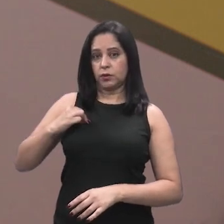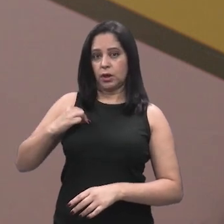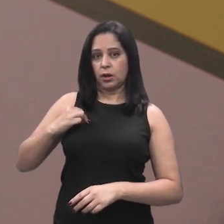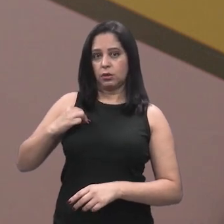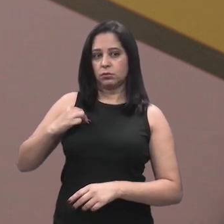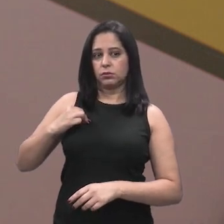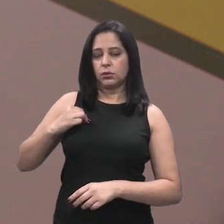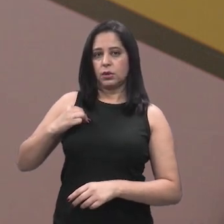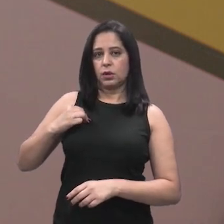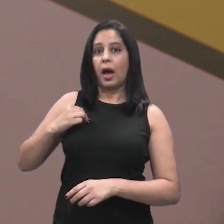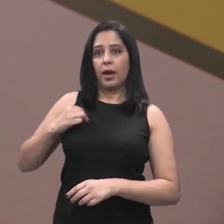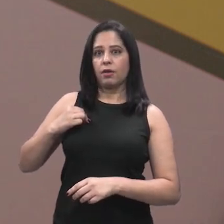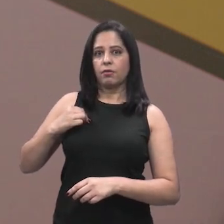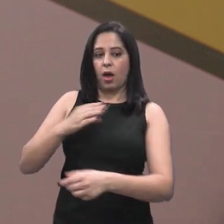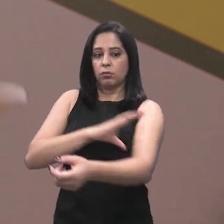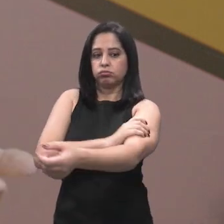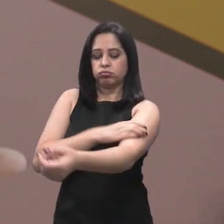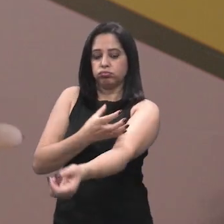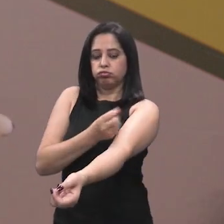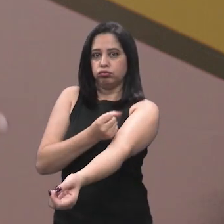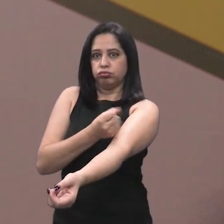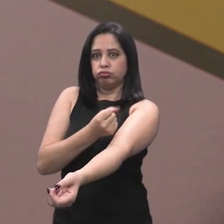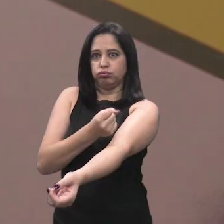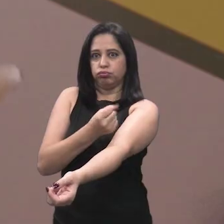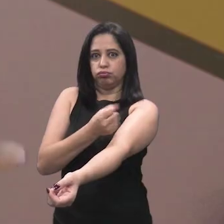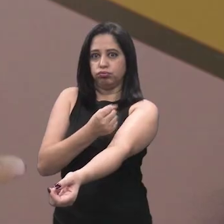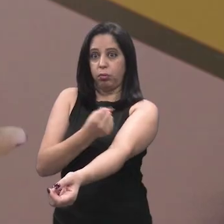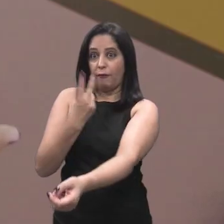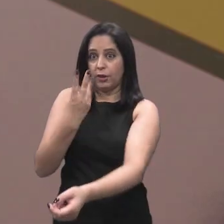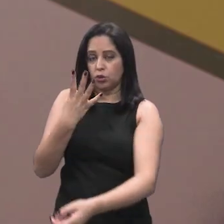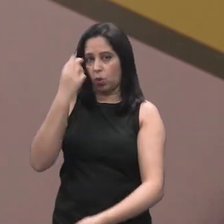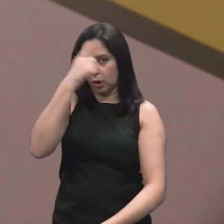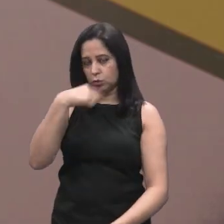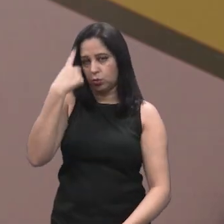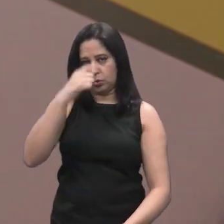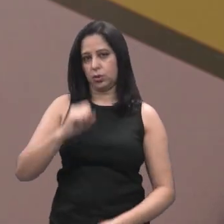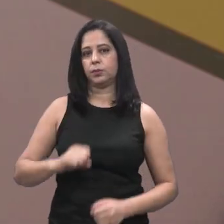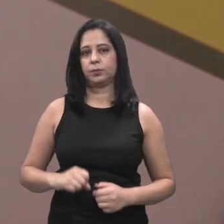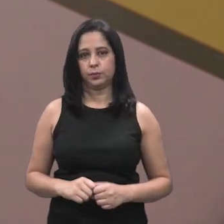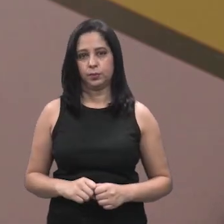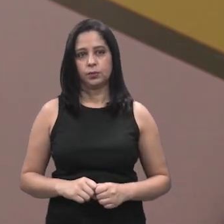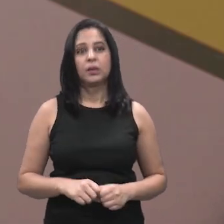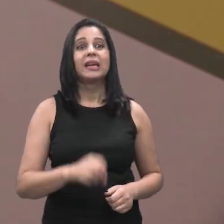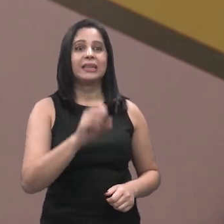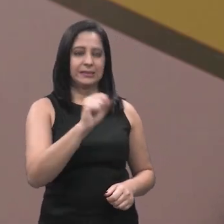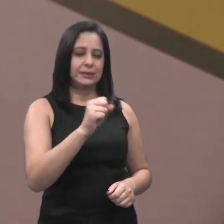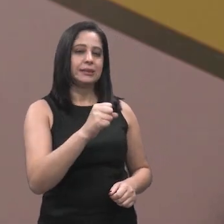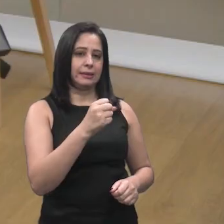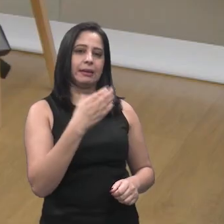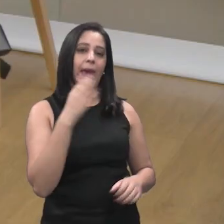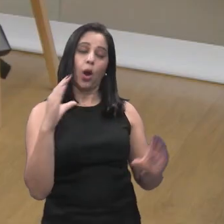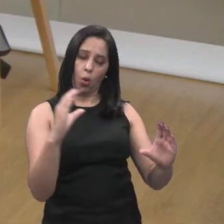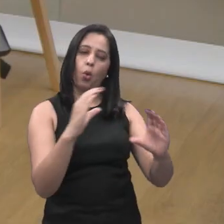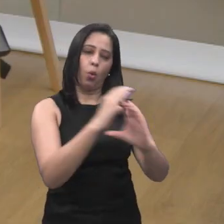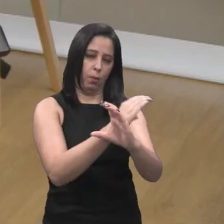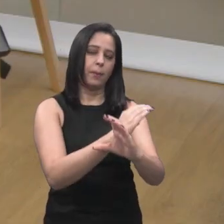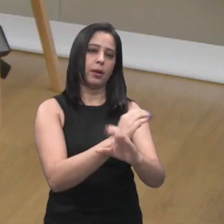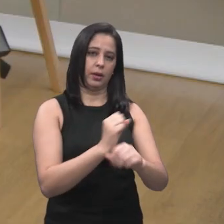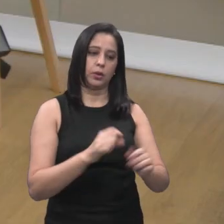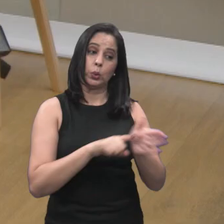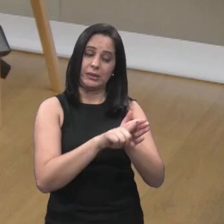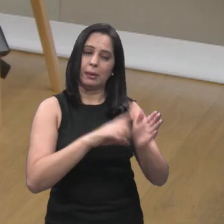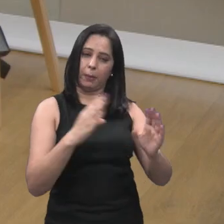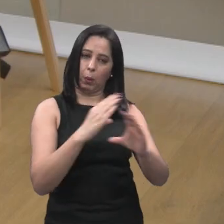para realmente nós termos o diagnóstico se você tem a hipertensão arterial ou não. É um diagnóstico mais completo. Um diagnóstico